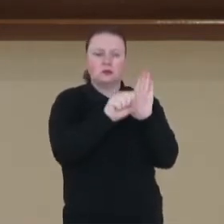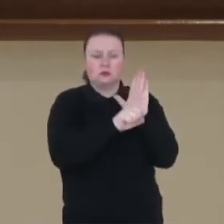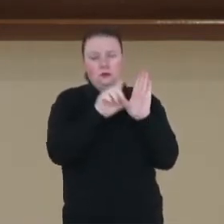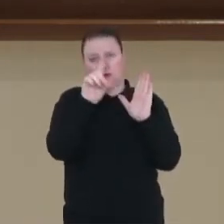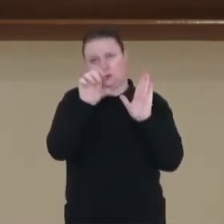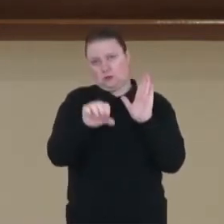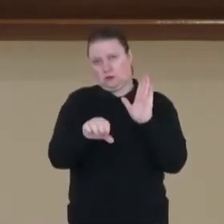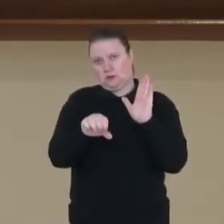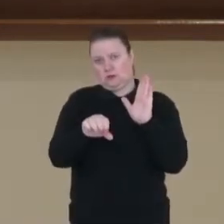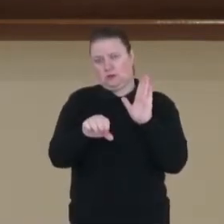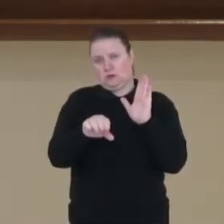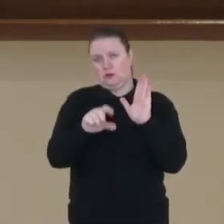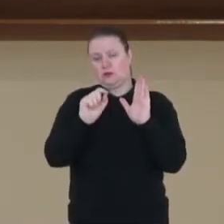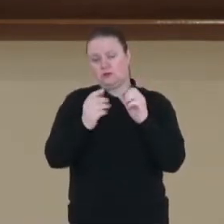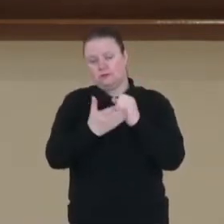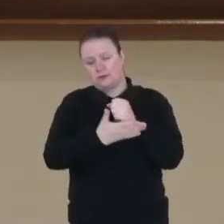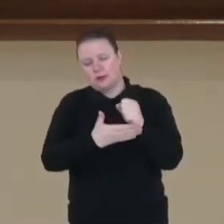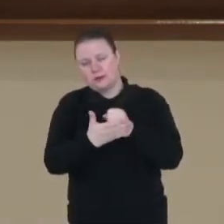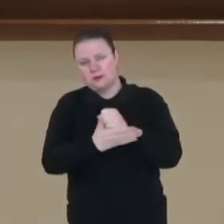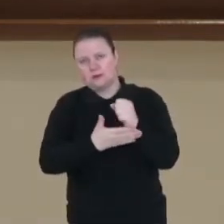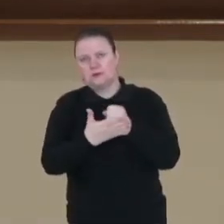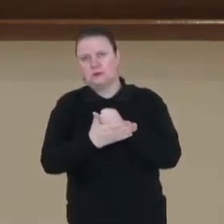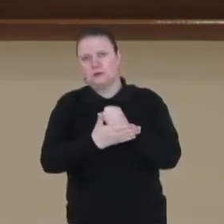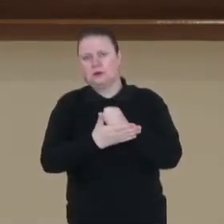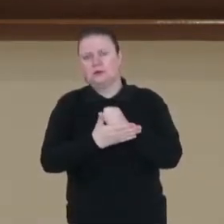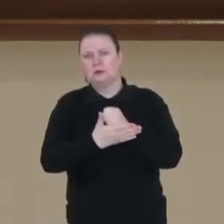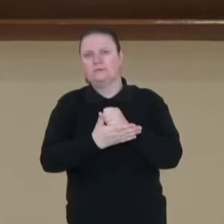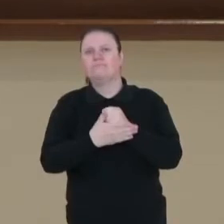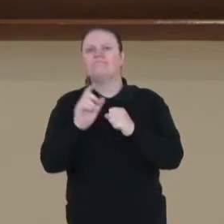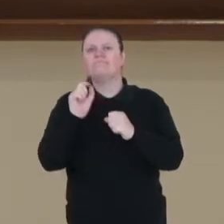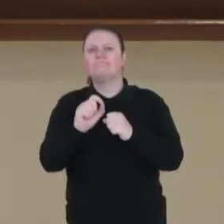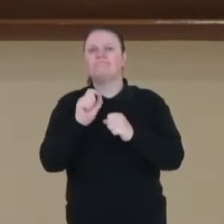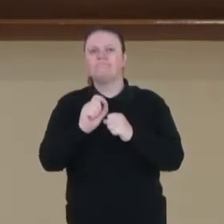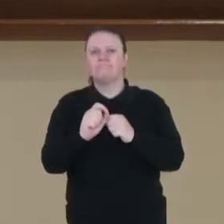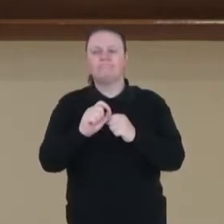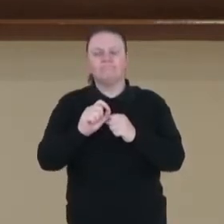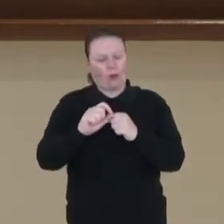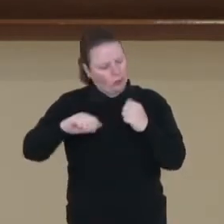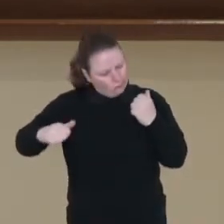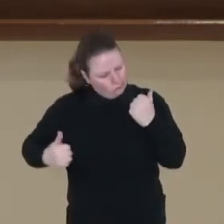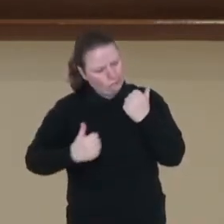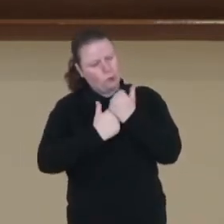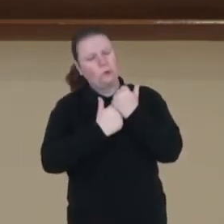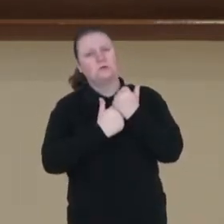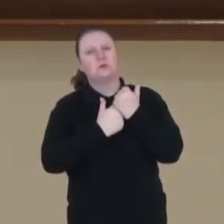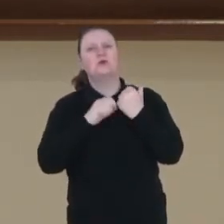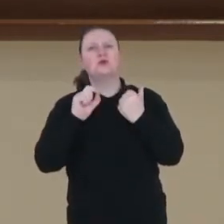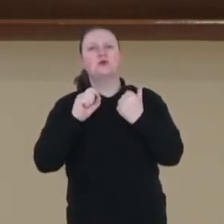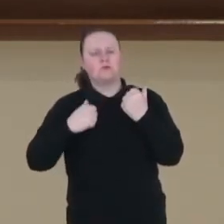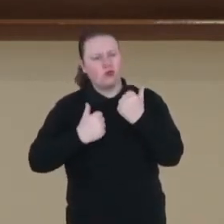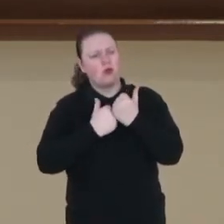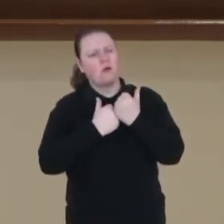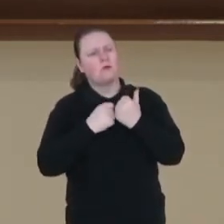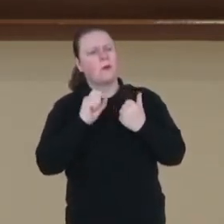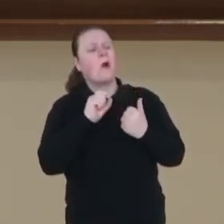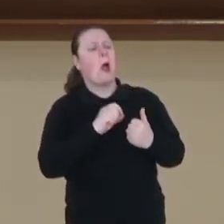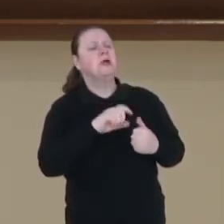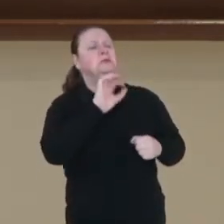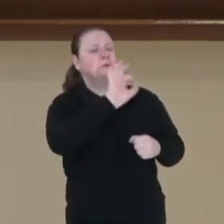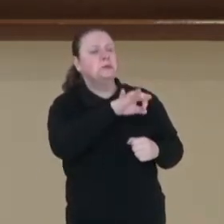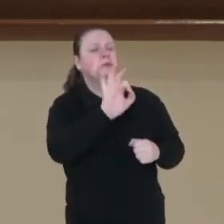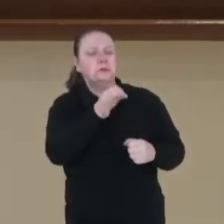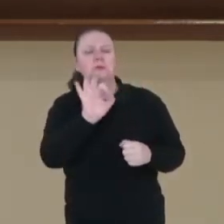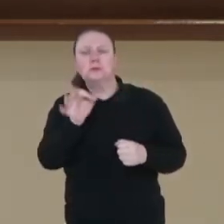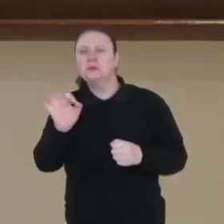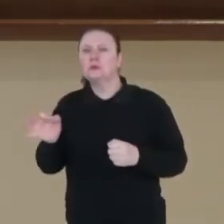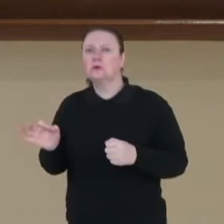dar uma base, elas vão sustentar essas teorias racistas que estiveram, né, totalmente ligadas